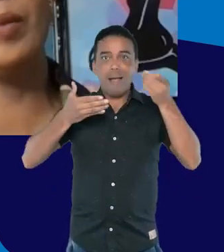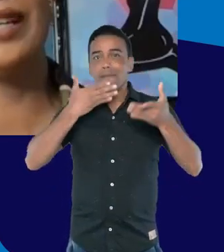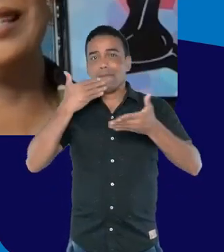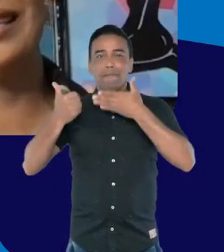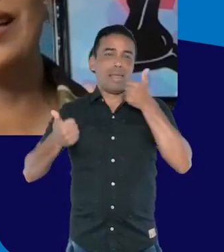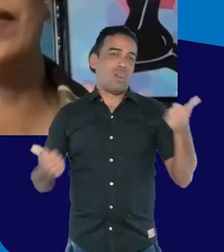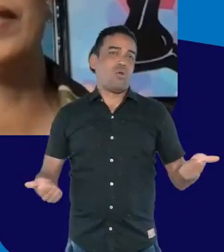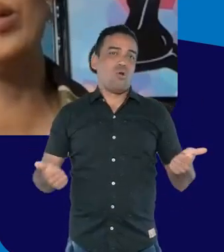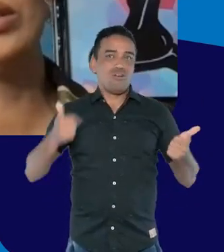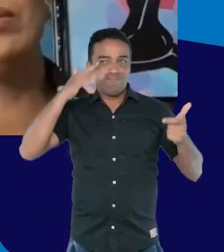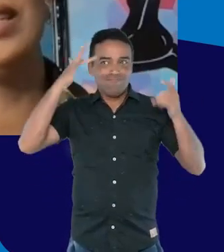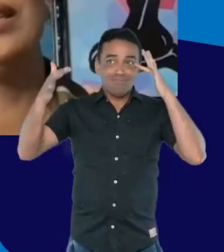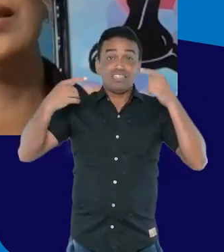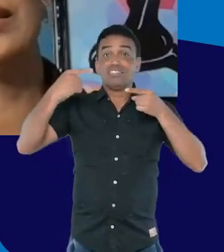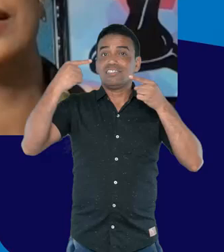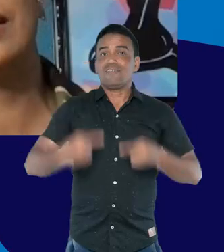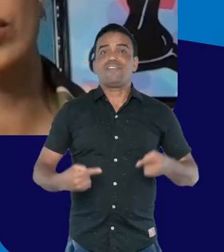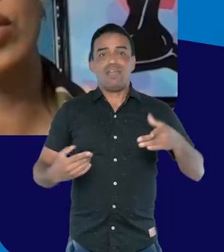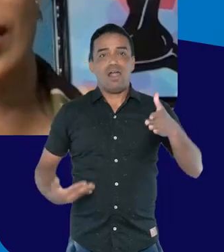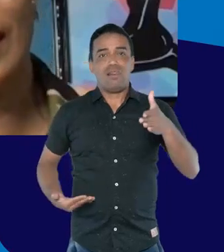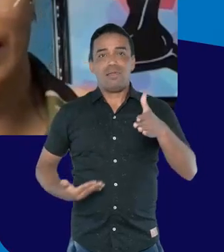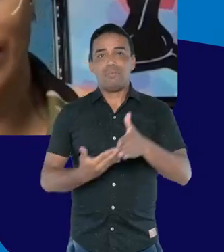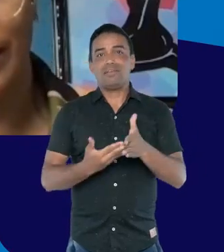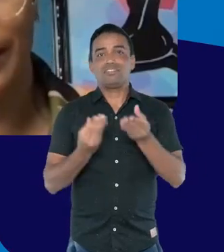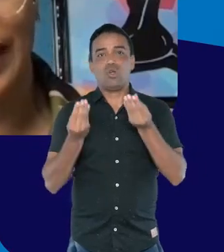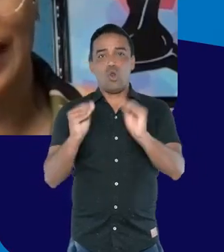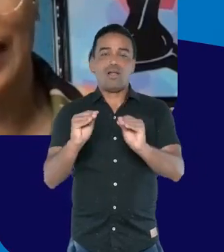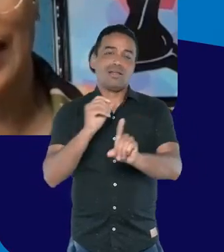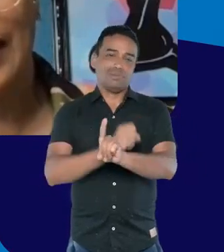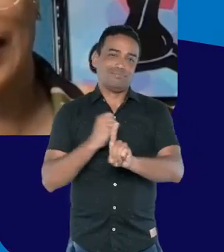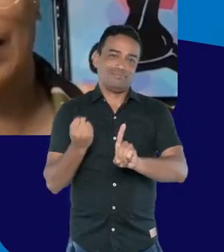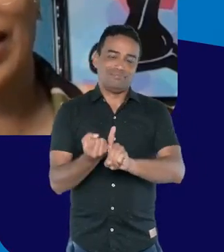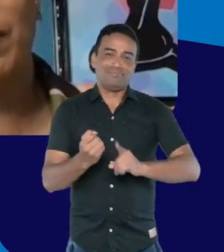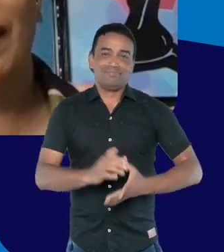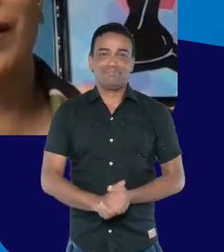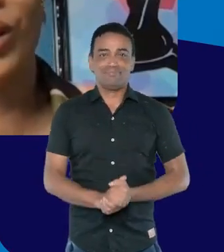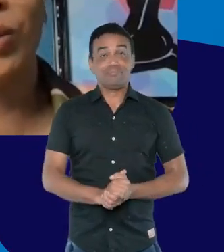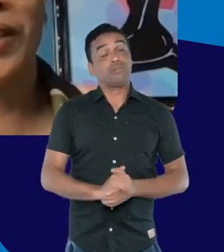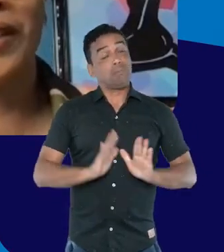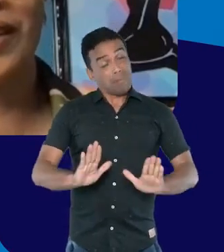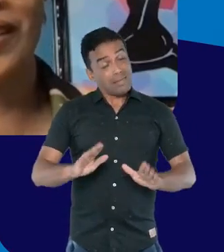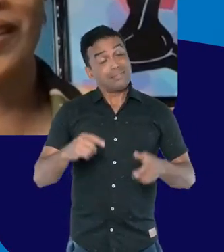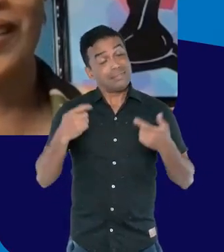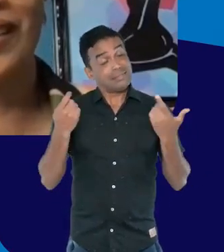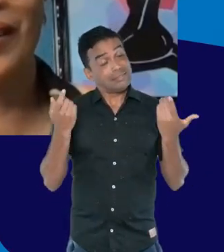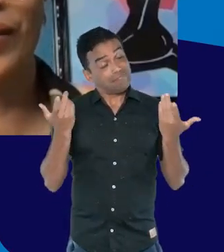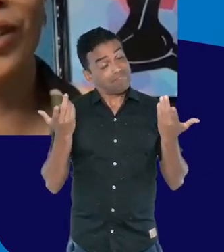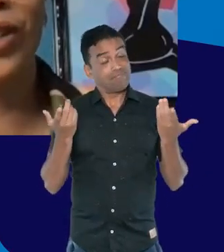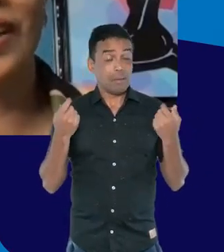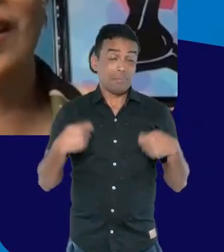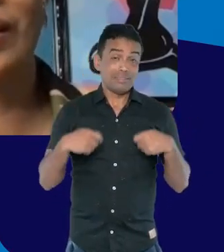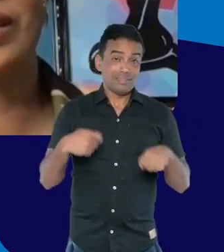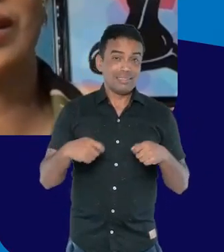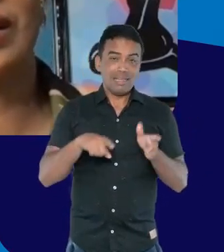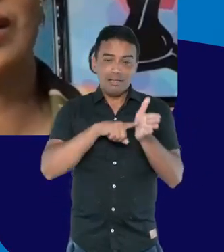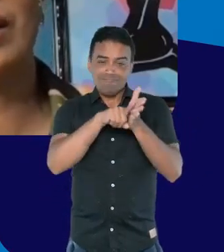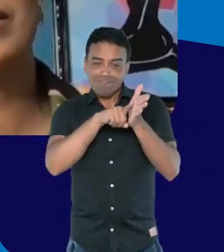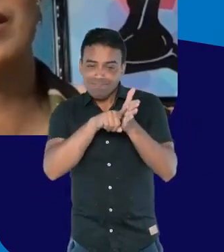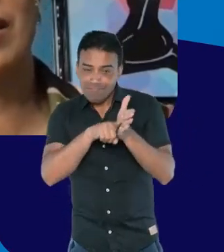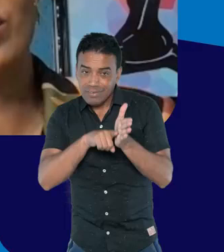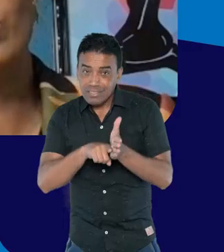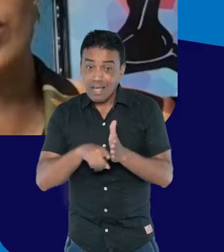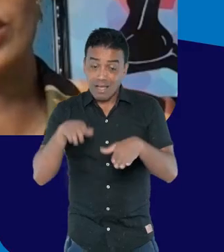de uma forma que desafie os limites que estão colocados. Mas, para isso, a gente precisa investigar a